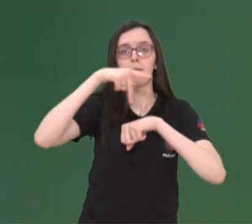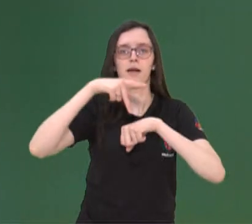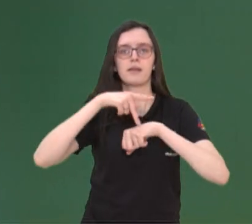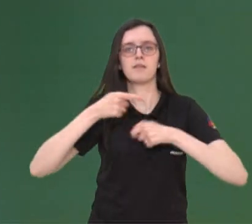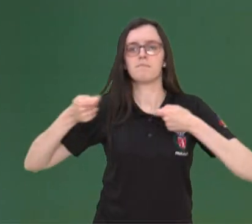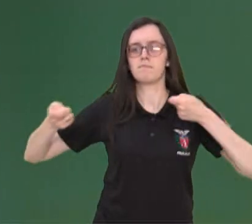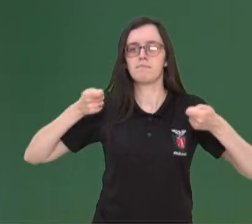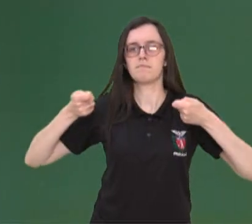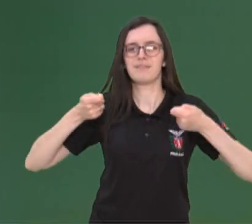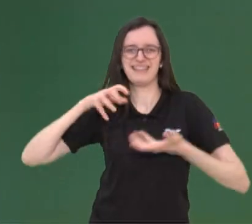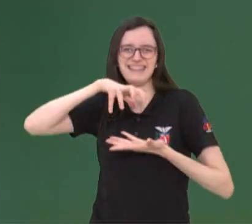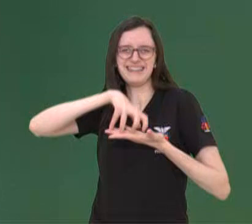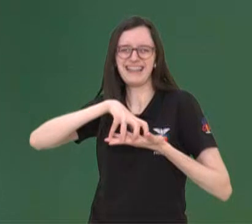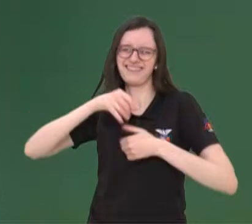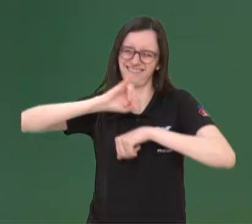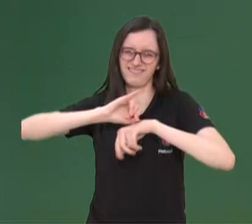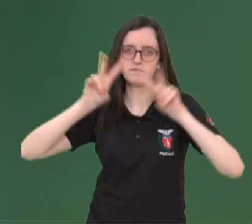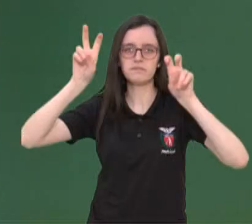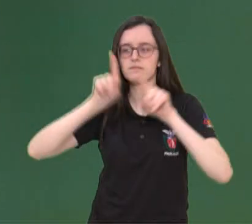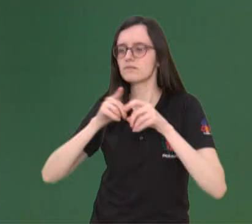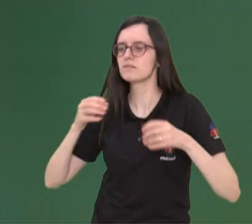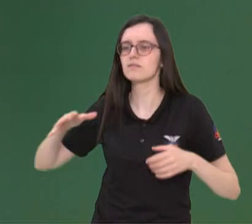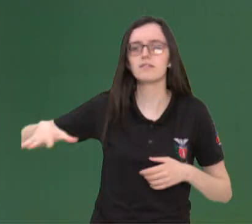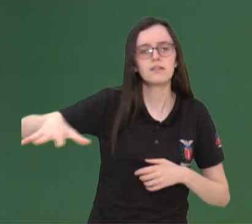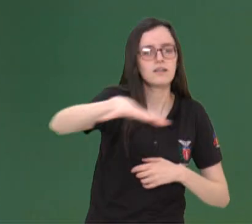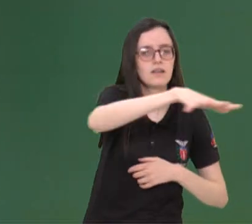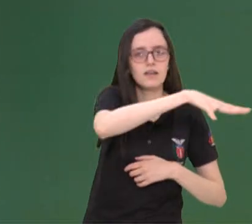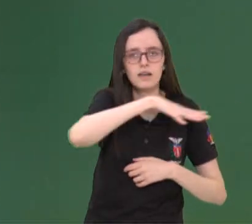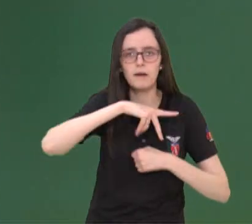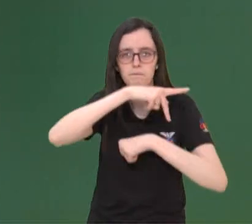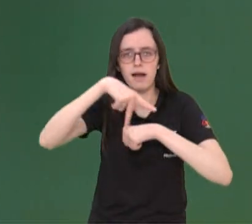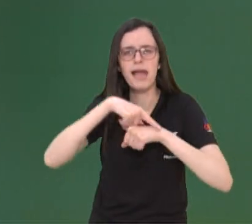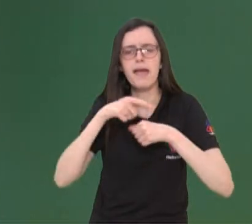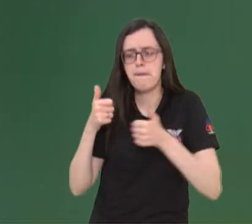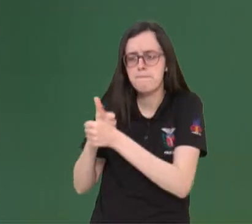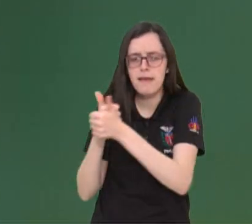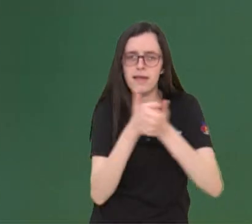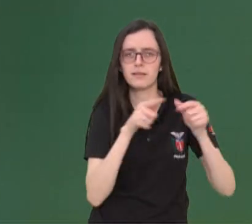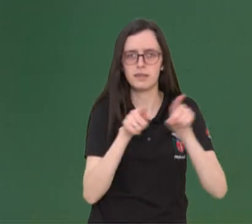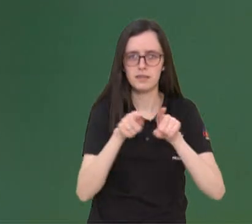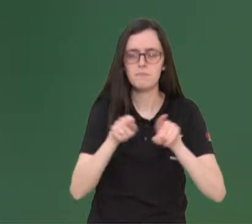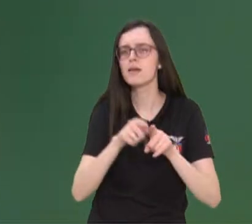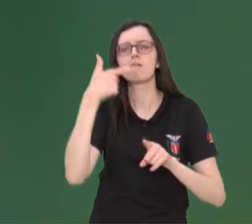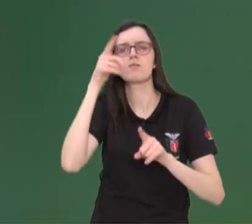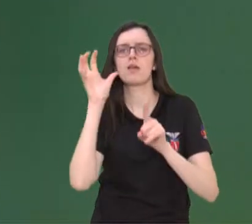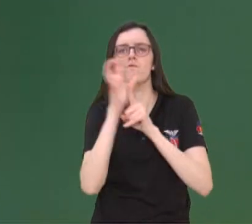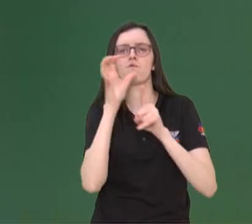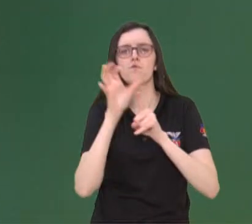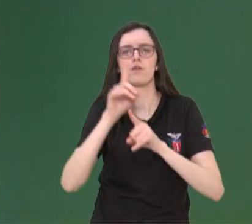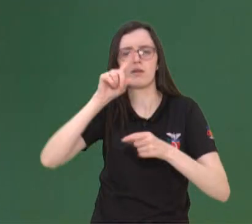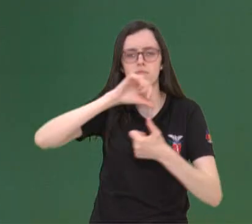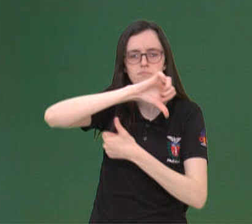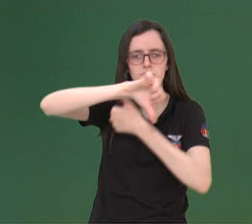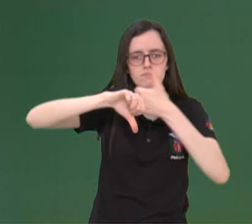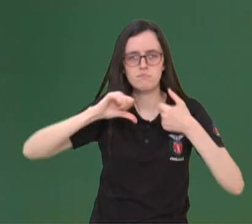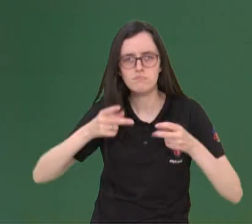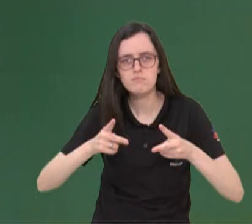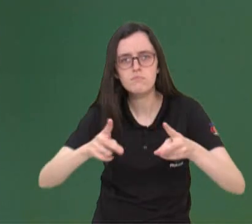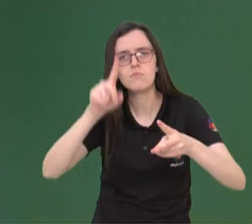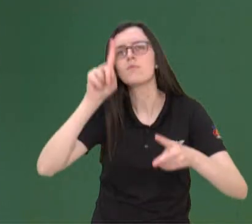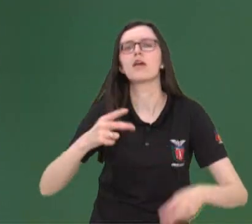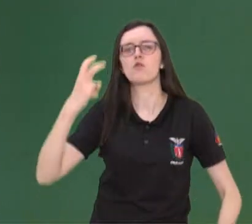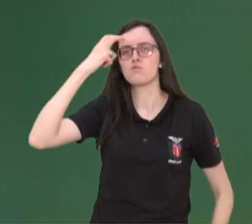os países semiperiféricos e periféricos não tem influência na manutenção da cultura étnica